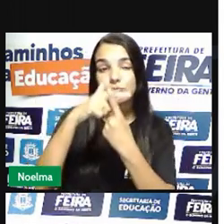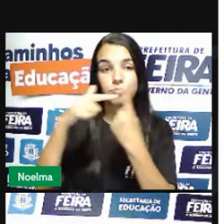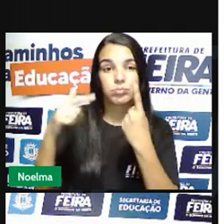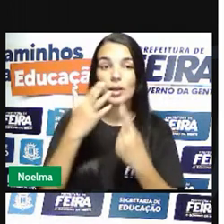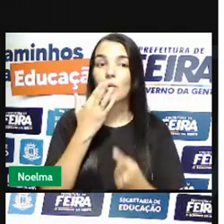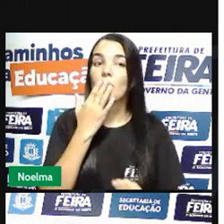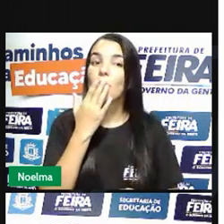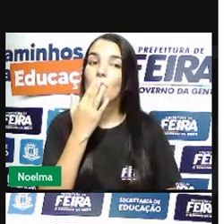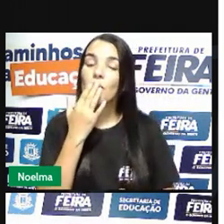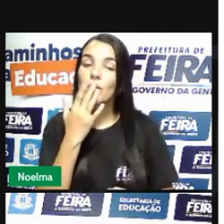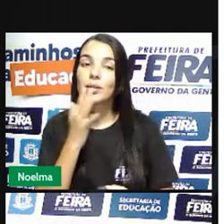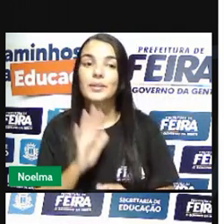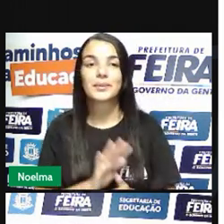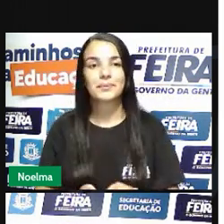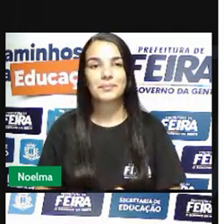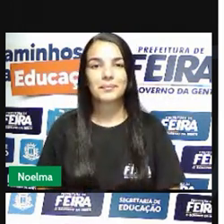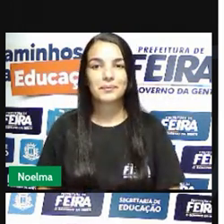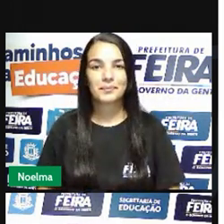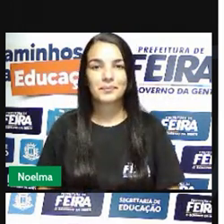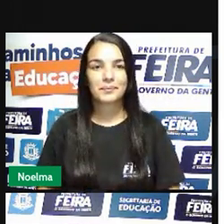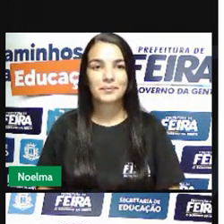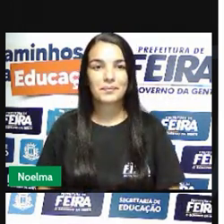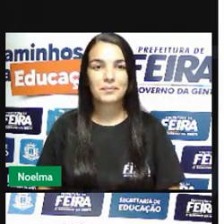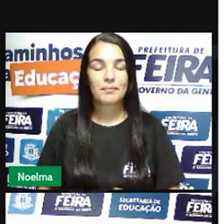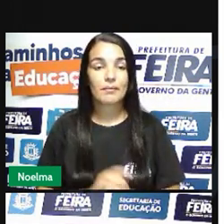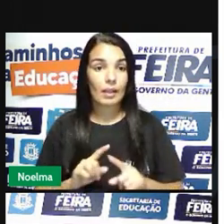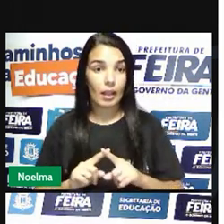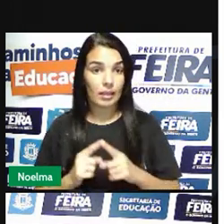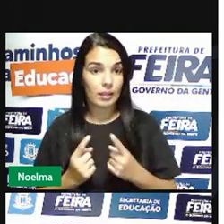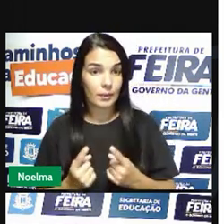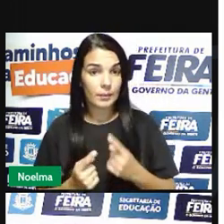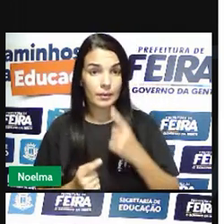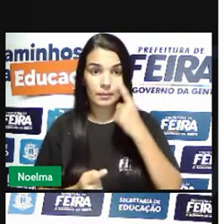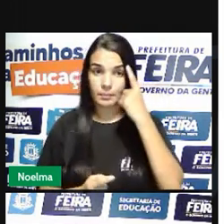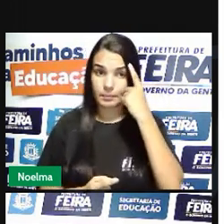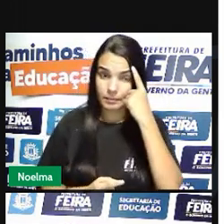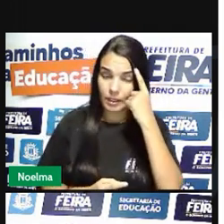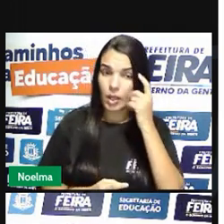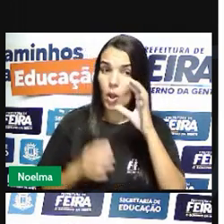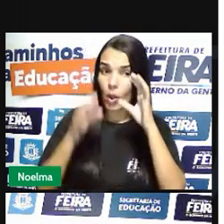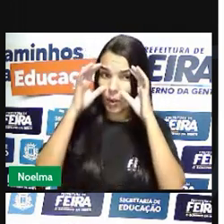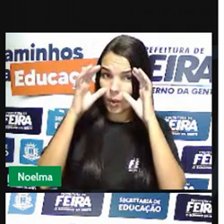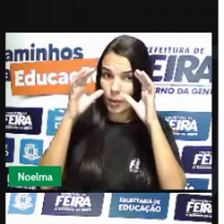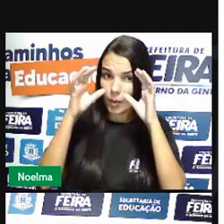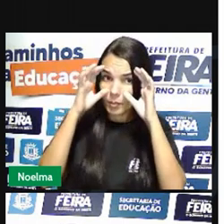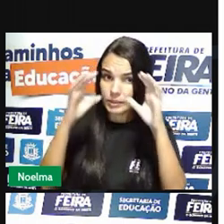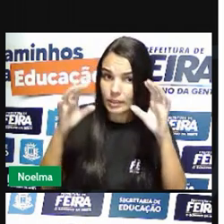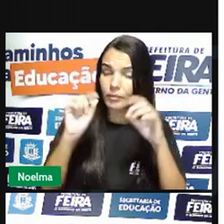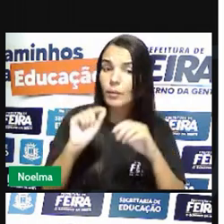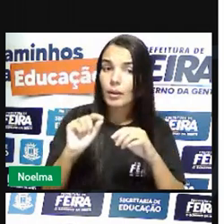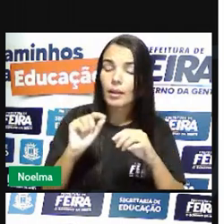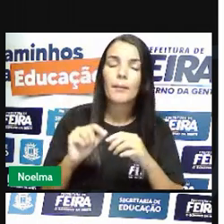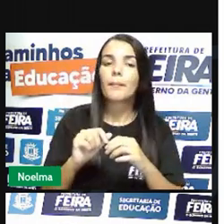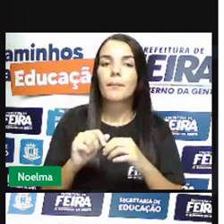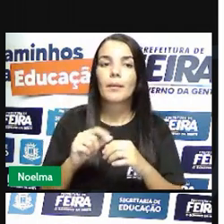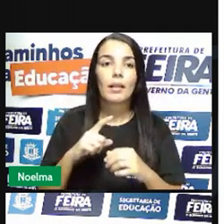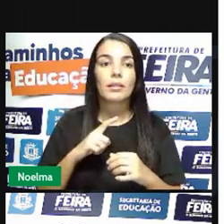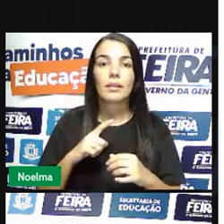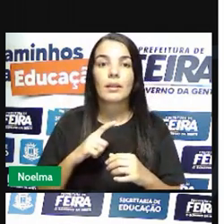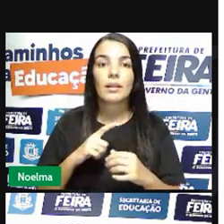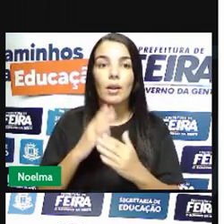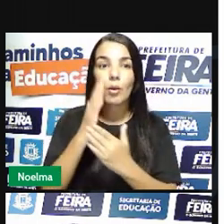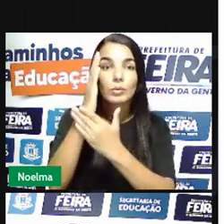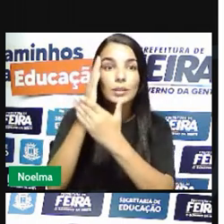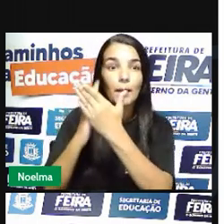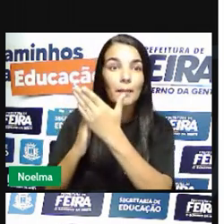Ah tá é colorida Oi e aí vocês podem observar que a paz colorida é a